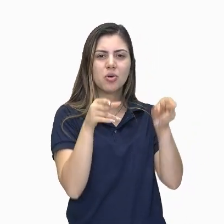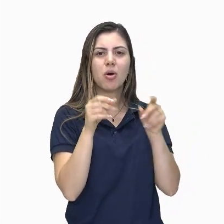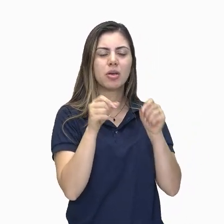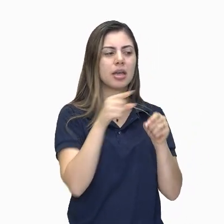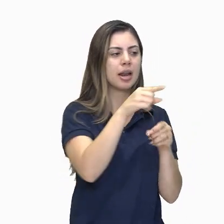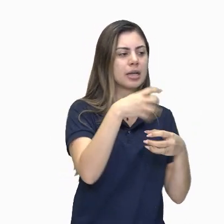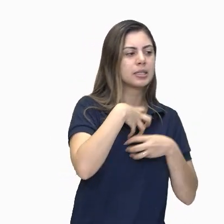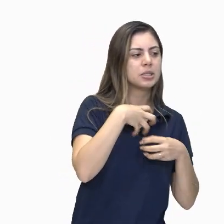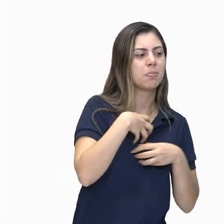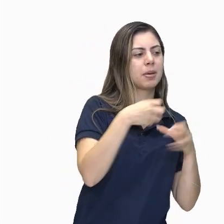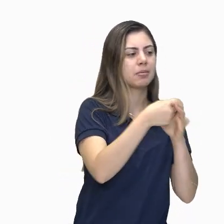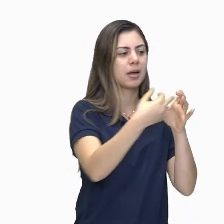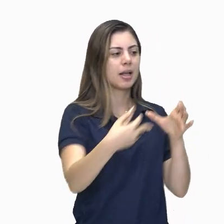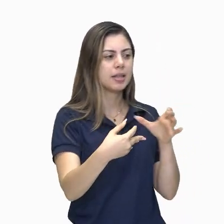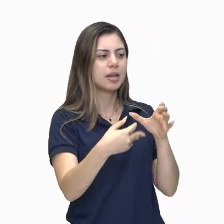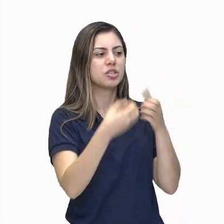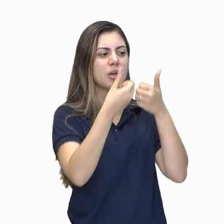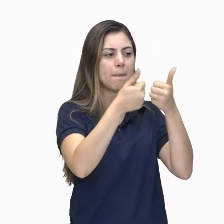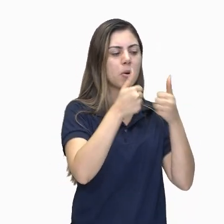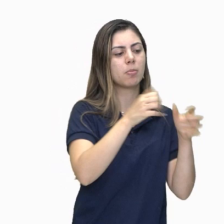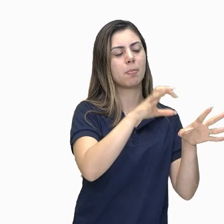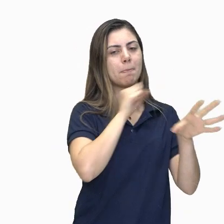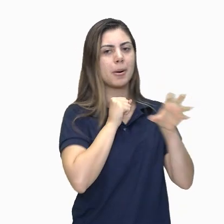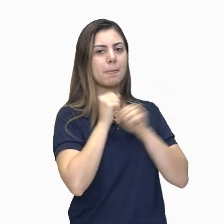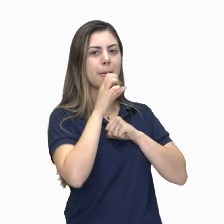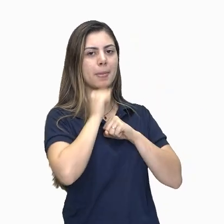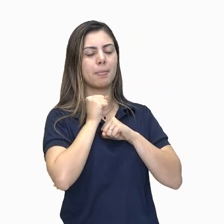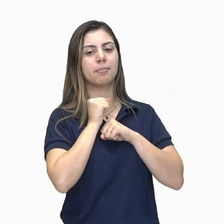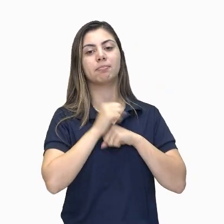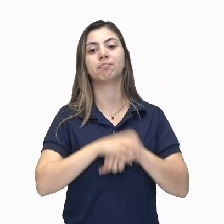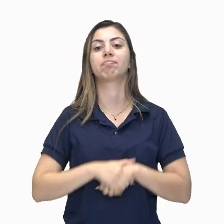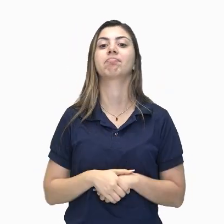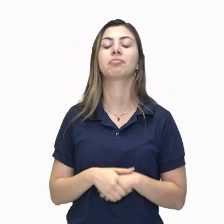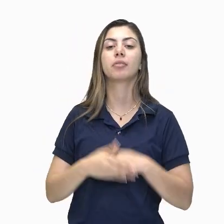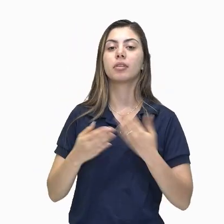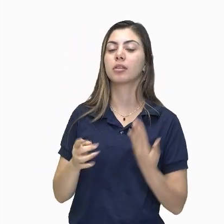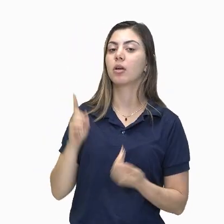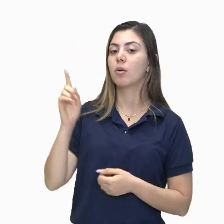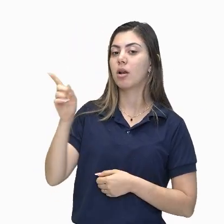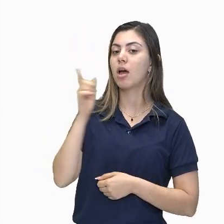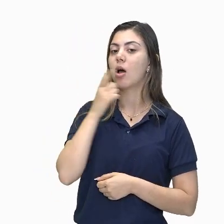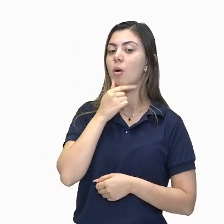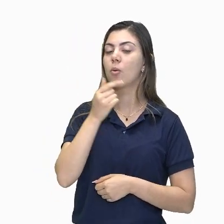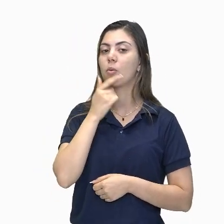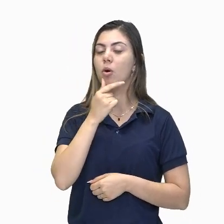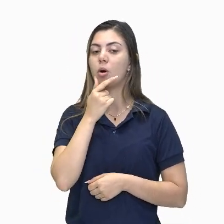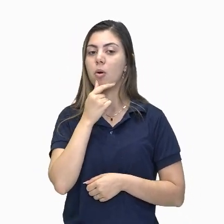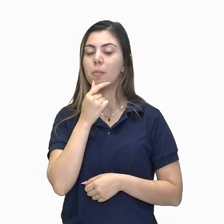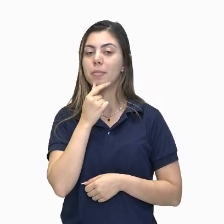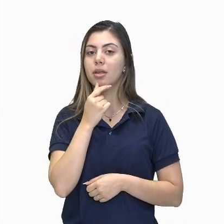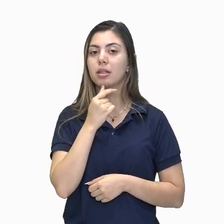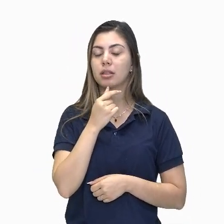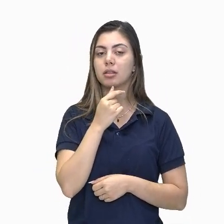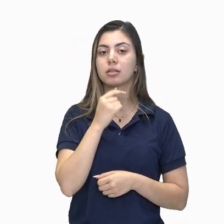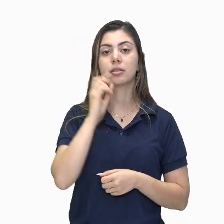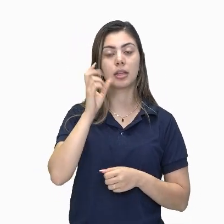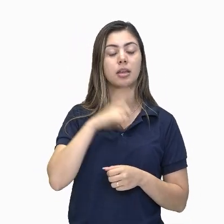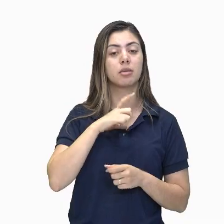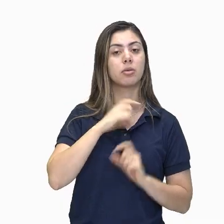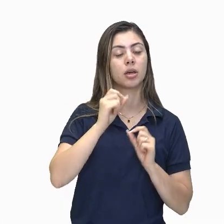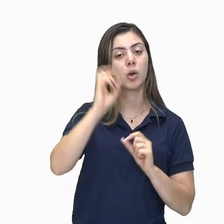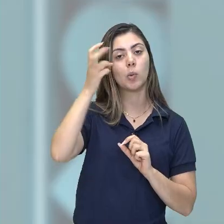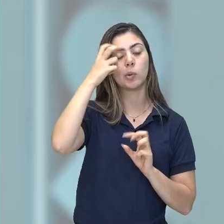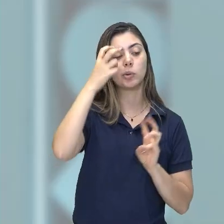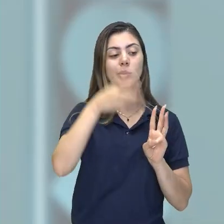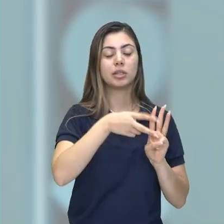assimilaria as melhores características daquele adversário. Quando o Oswald traz esse elemento da cultura indígena